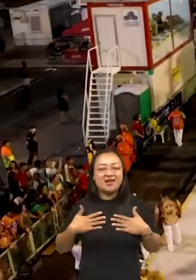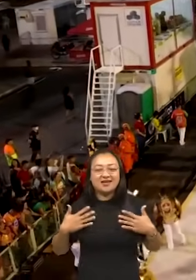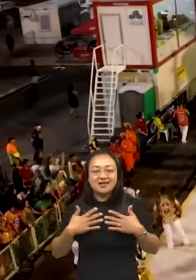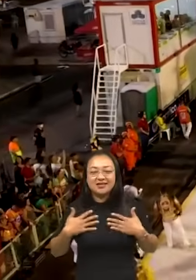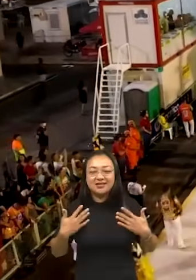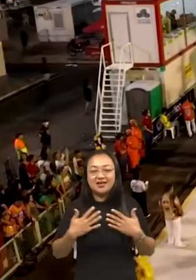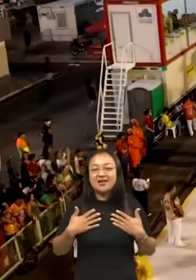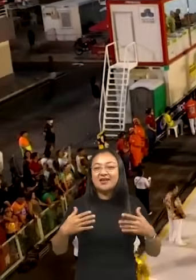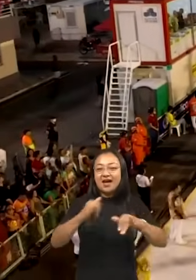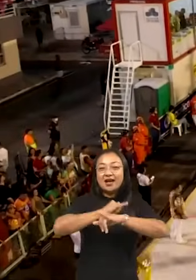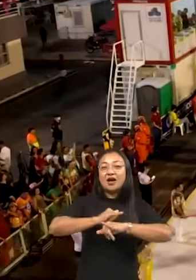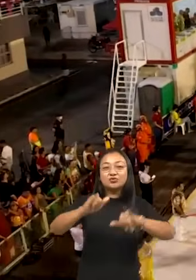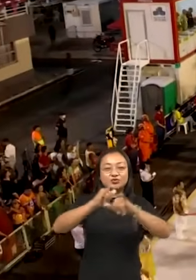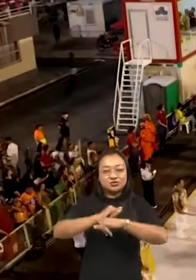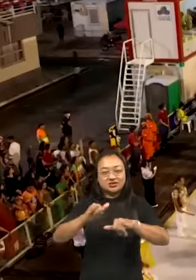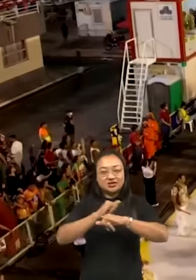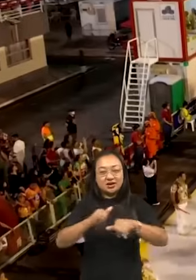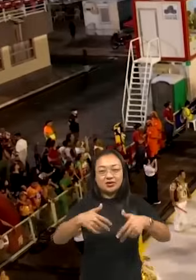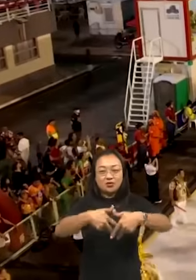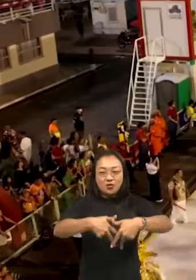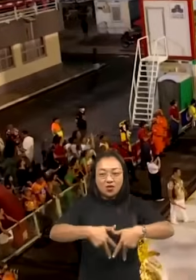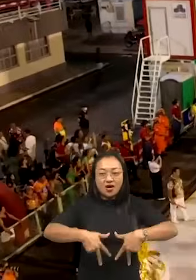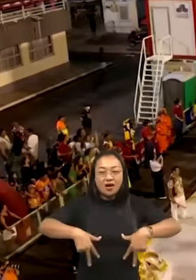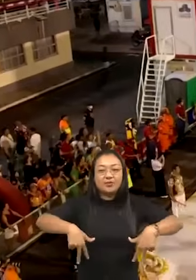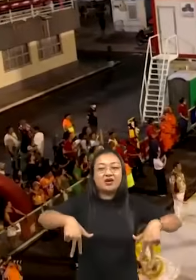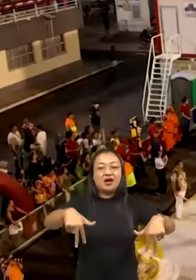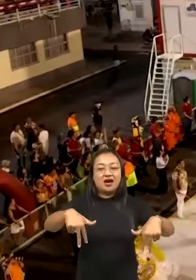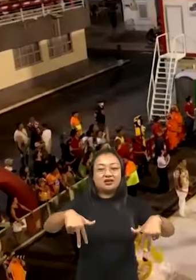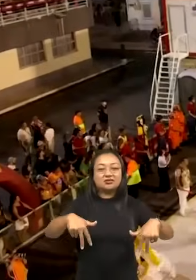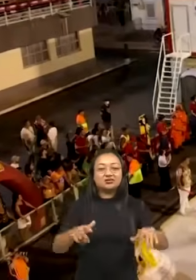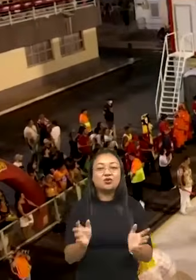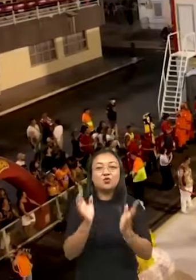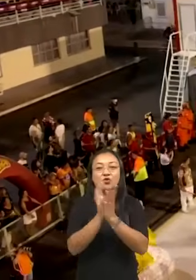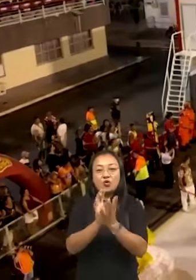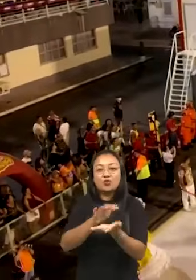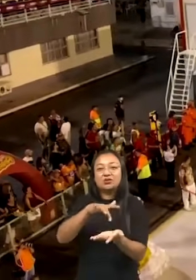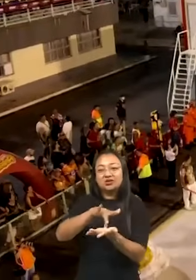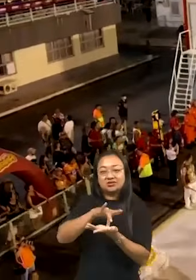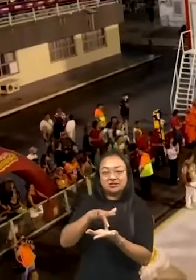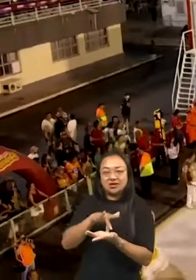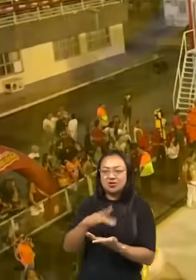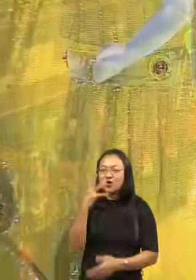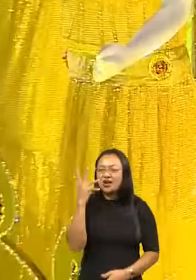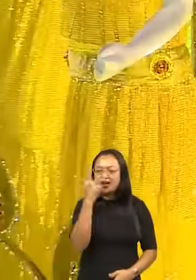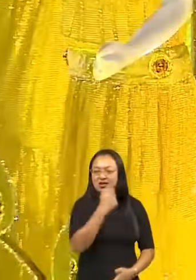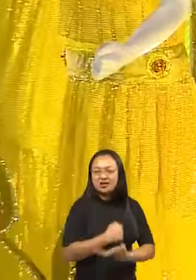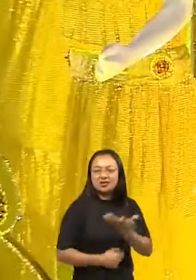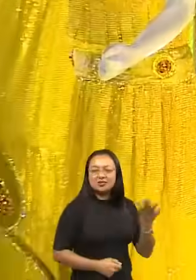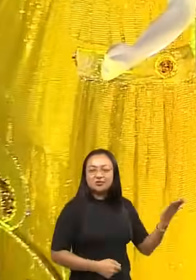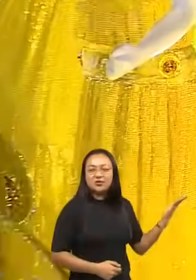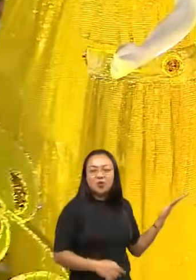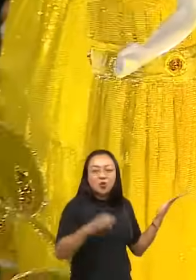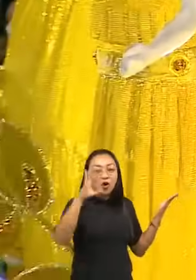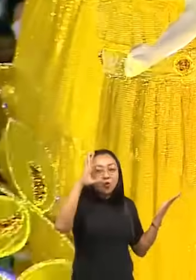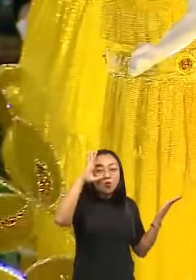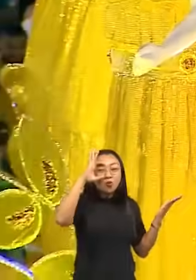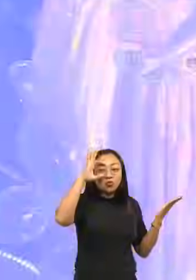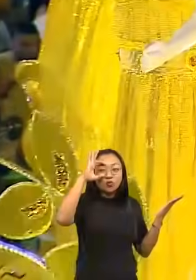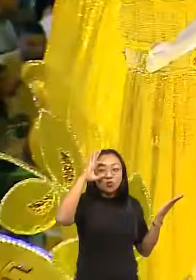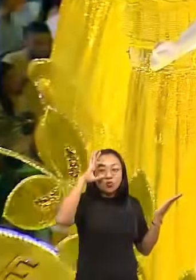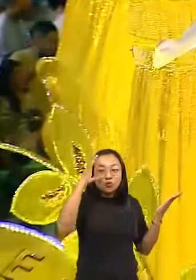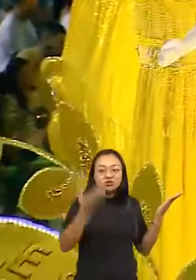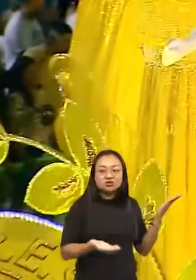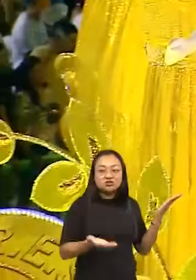giro e anunciando o Abre Alas da Andanças de Ciganos. Mas ficou lindo esse carro com a coruja ali em cima como símbolo